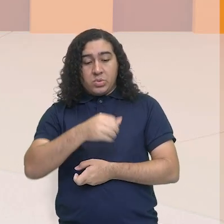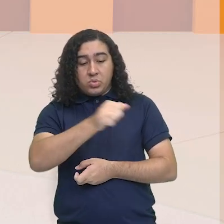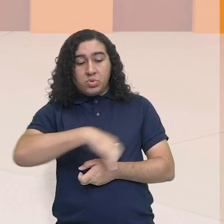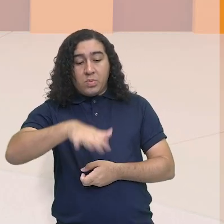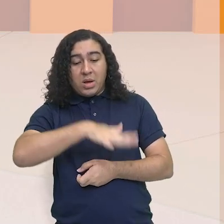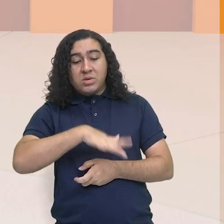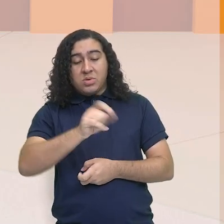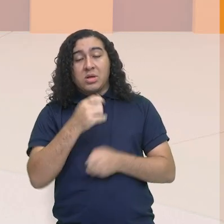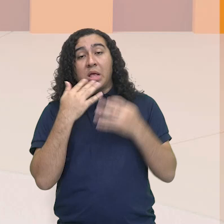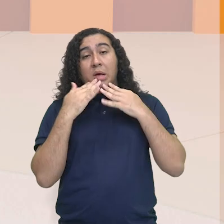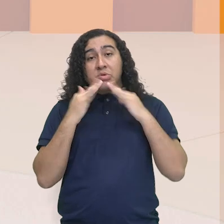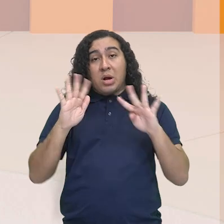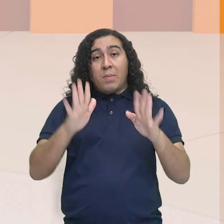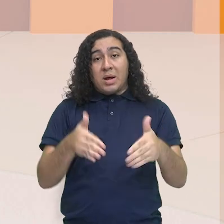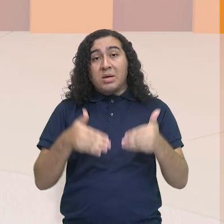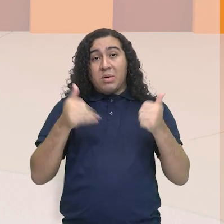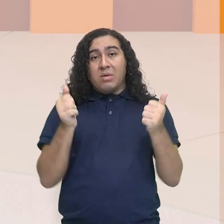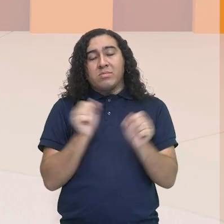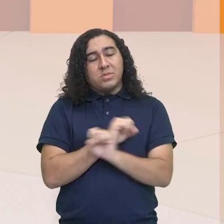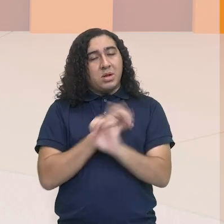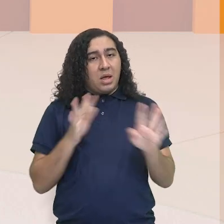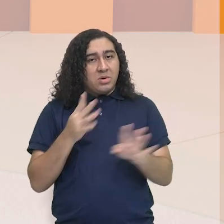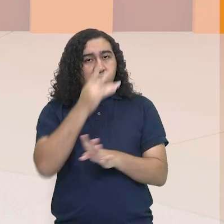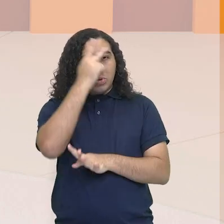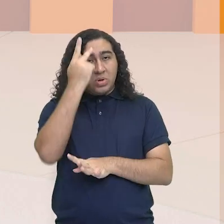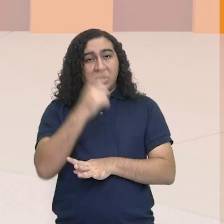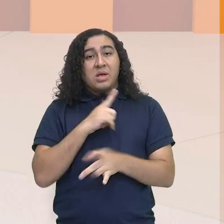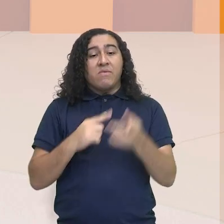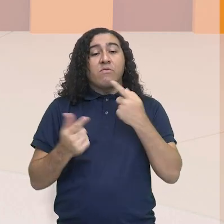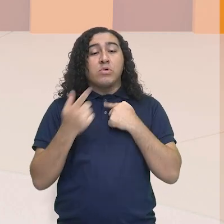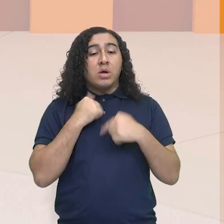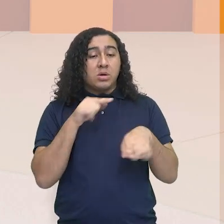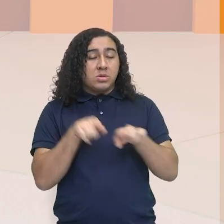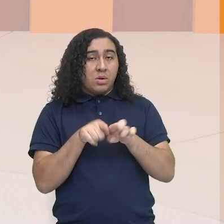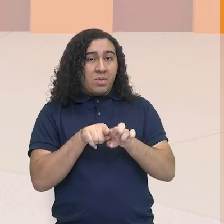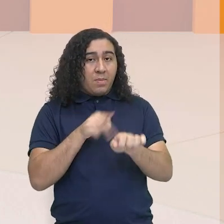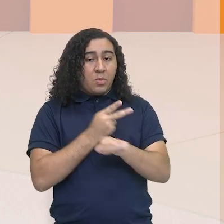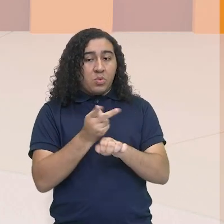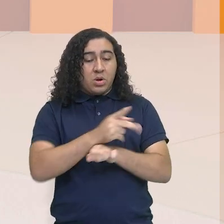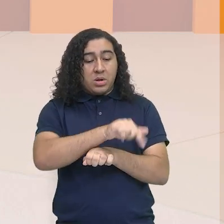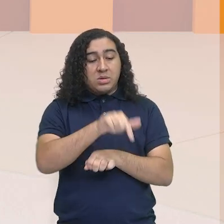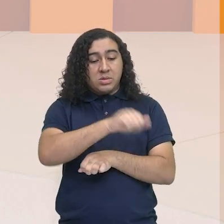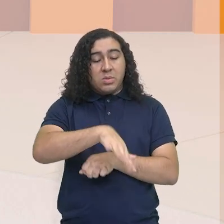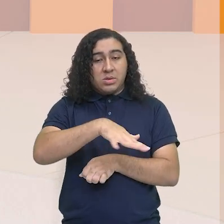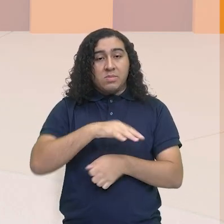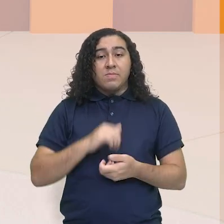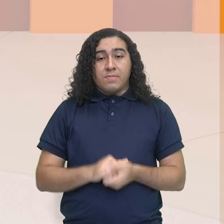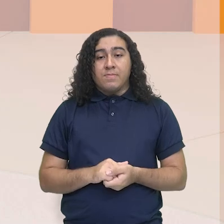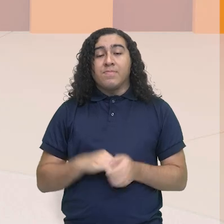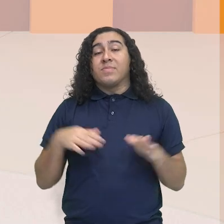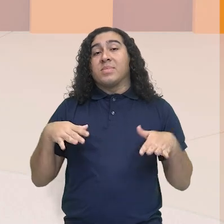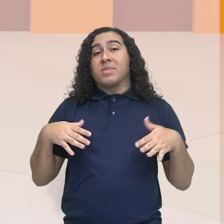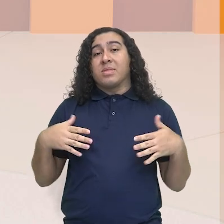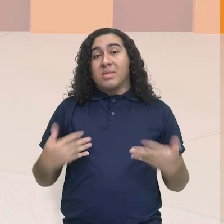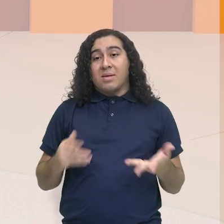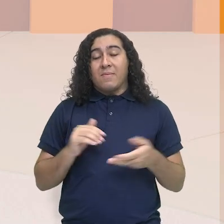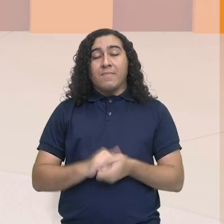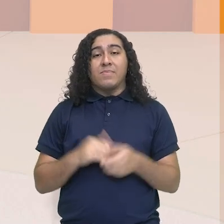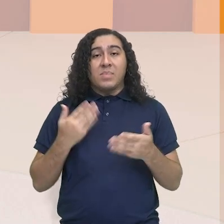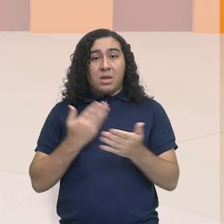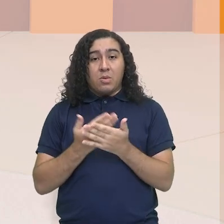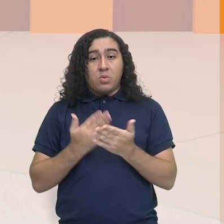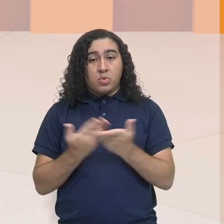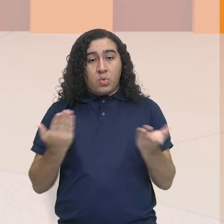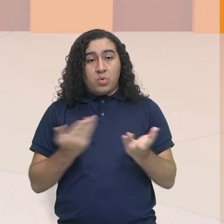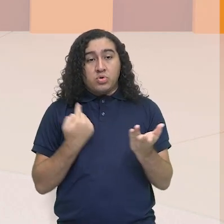um ambiente natural maior? Claro que faz, as pessoas vão também buscar isso, né, devido a esse fator. Então, gente, nesta aula